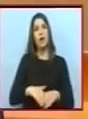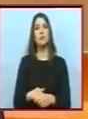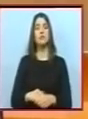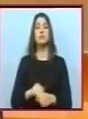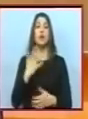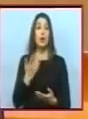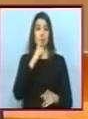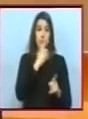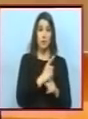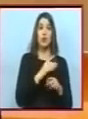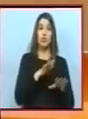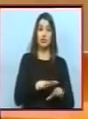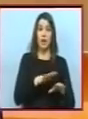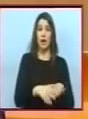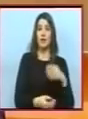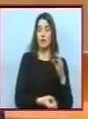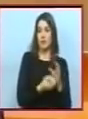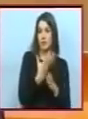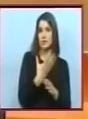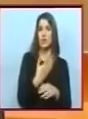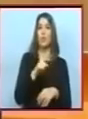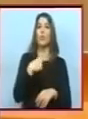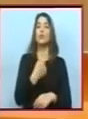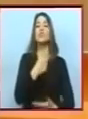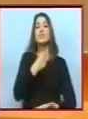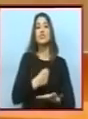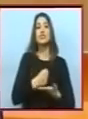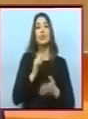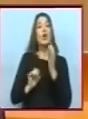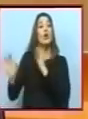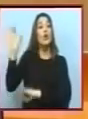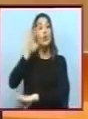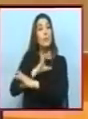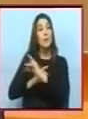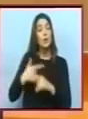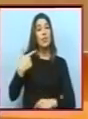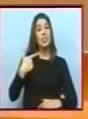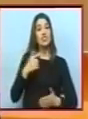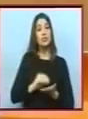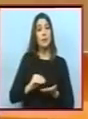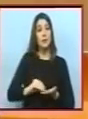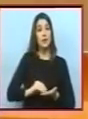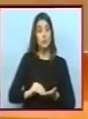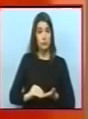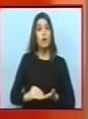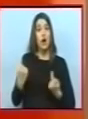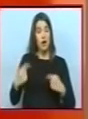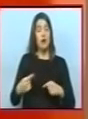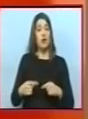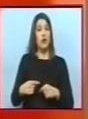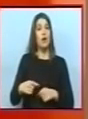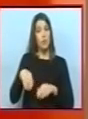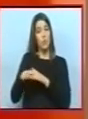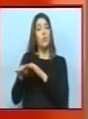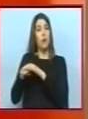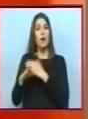foi criado, está em construção, um registro europeu de testamentos. Porque hoje faz todo o sentido